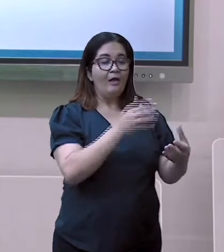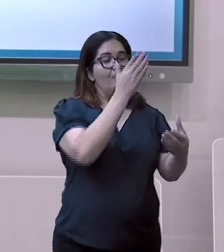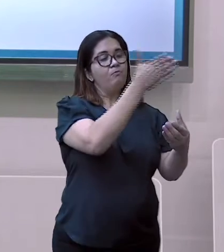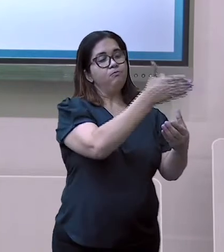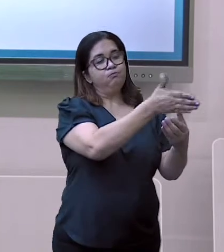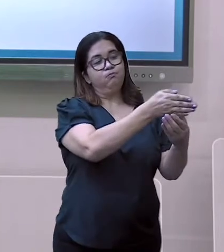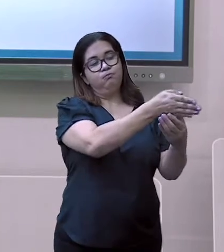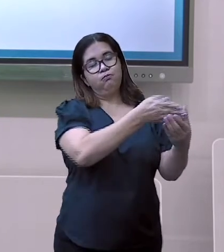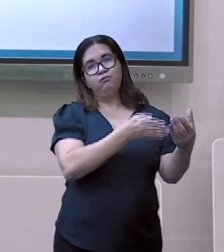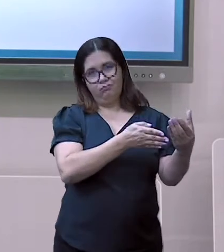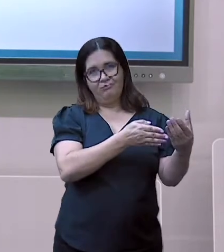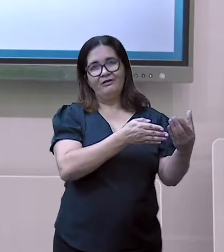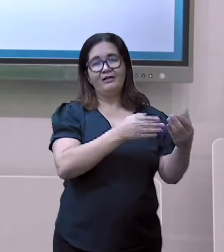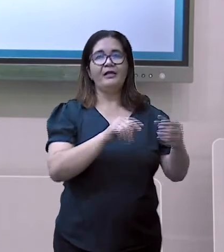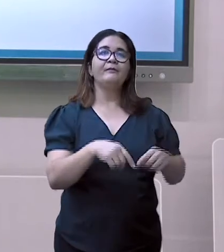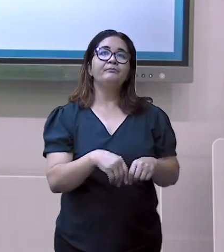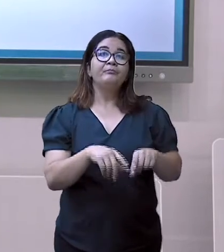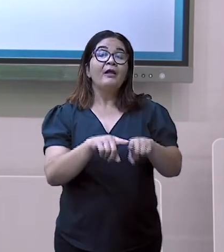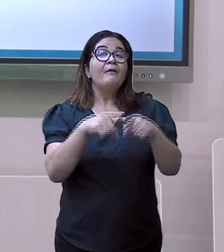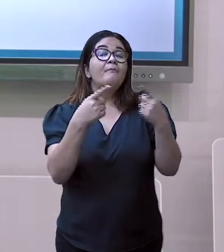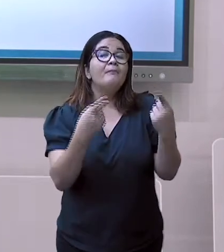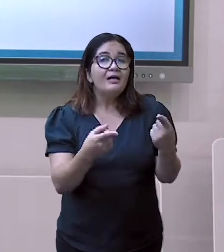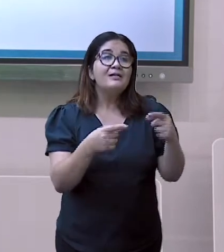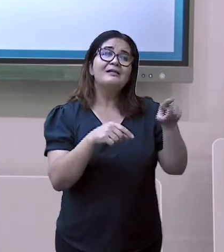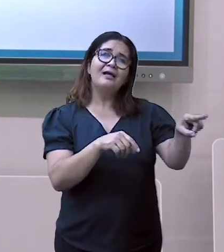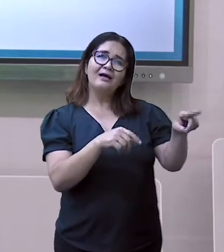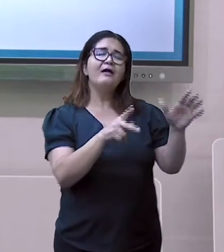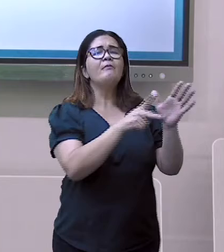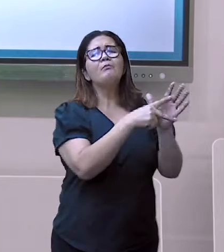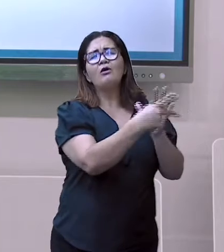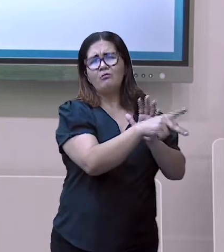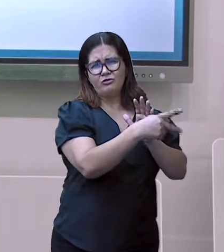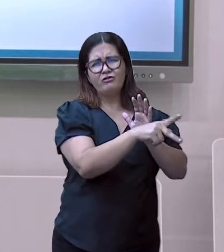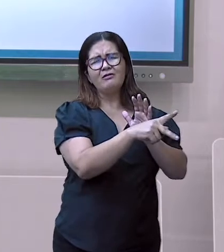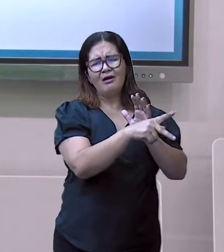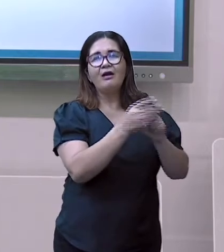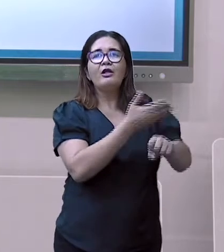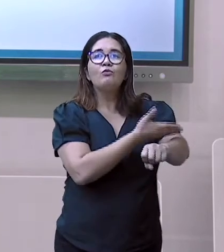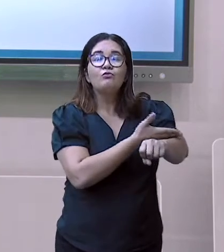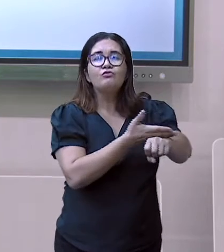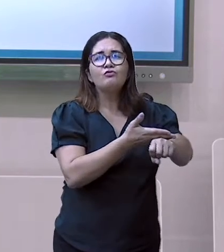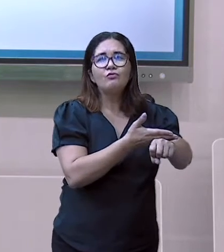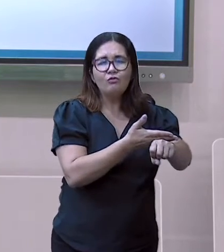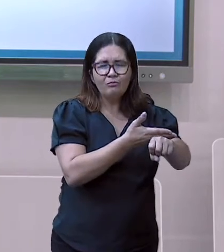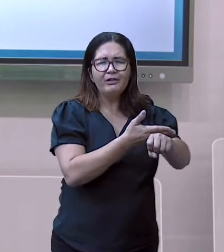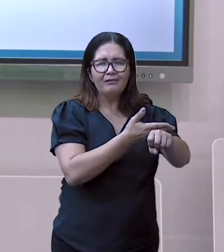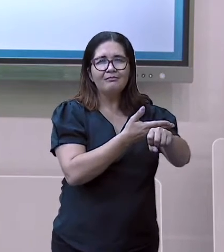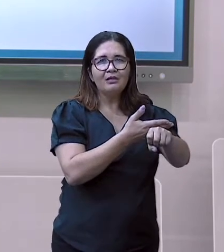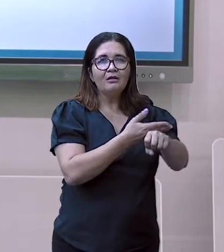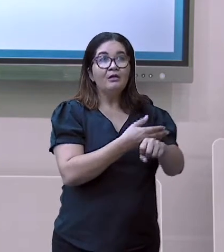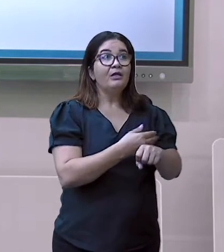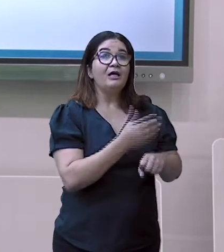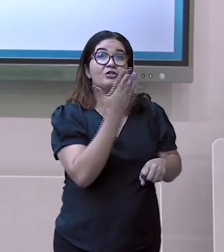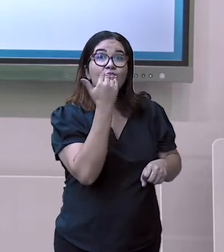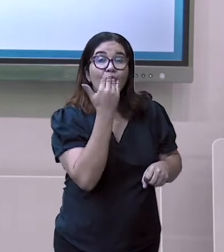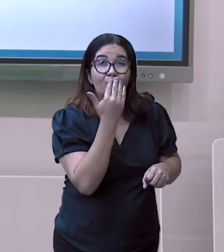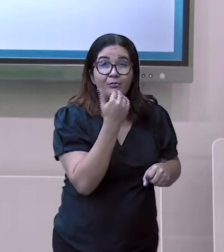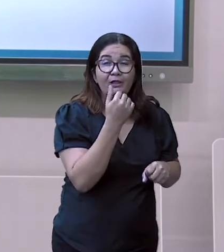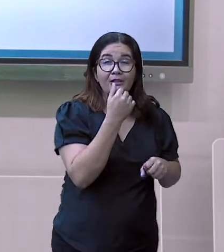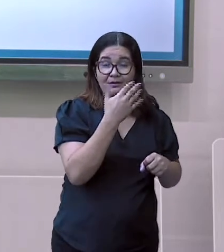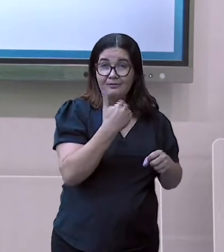que vai de preferência, mas é um costume ali naquela região que as comidas sejam um pouco